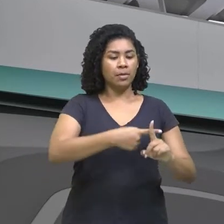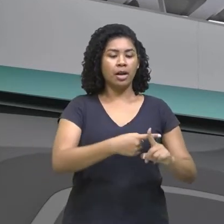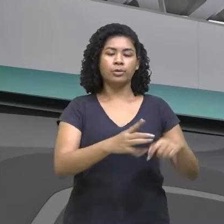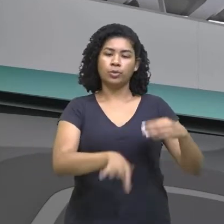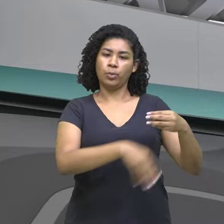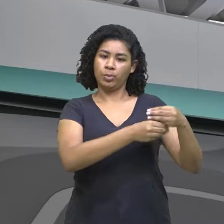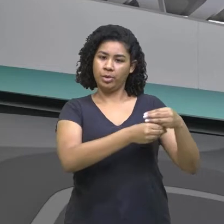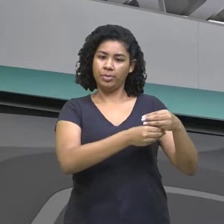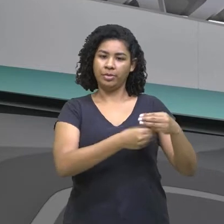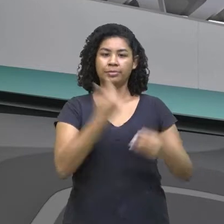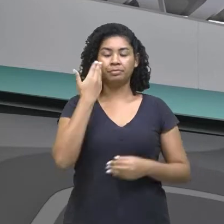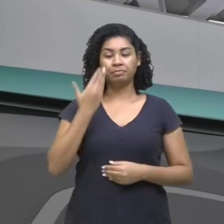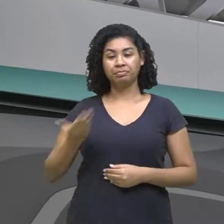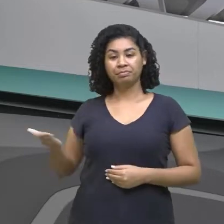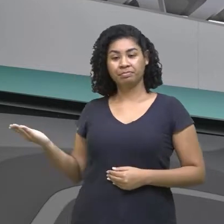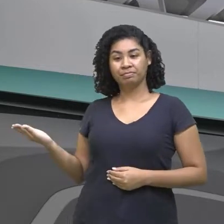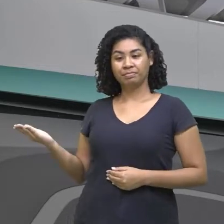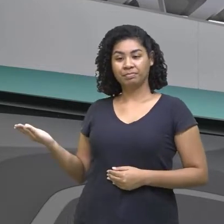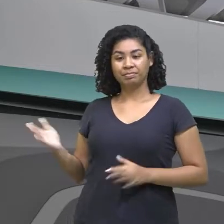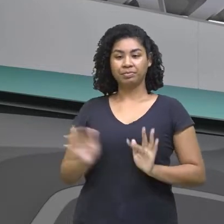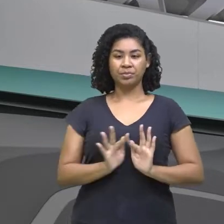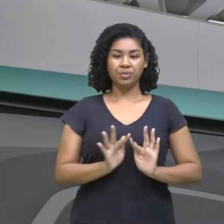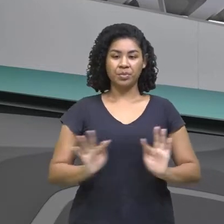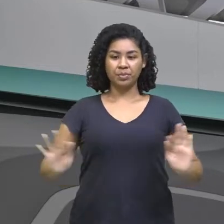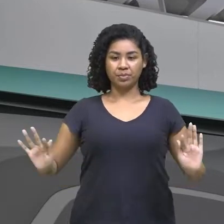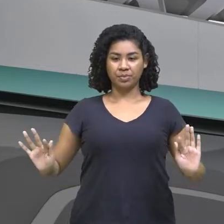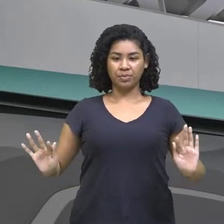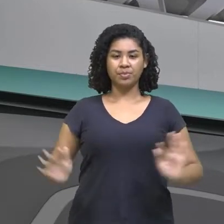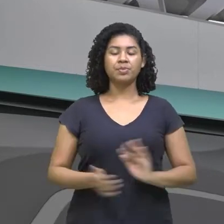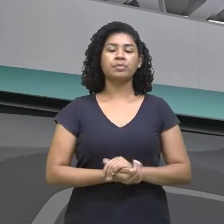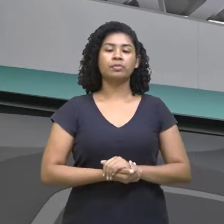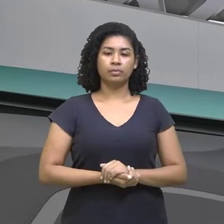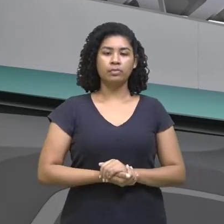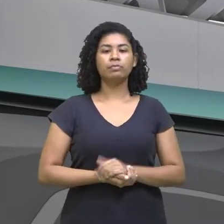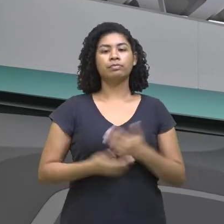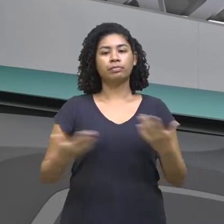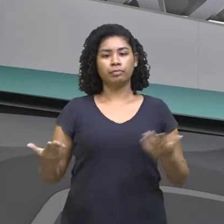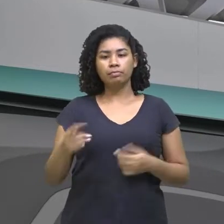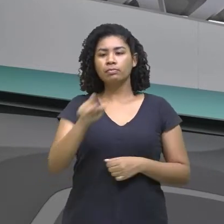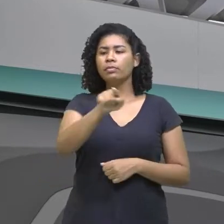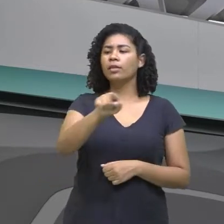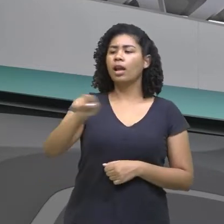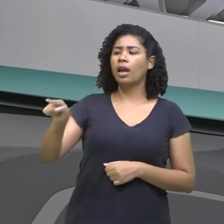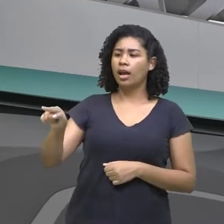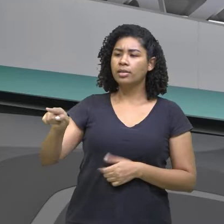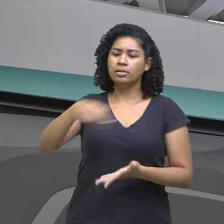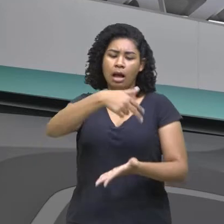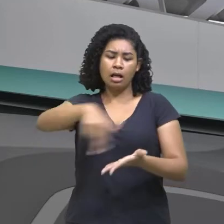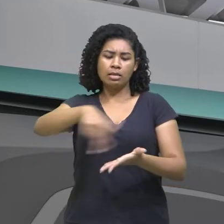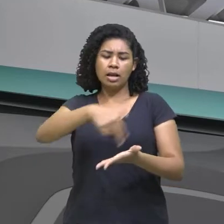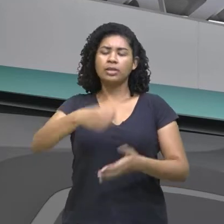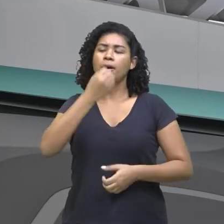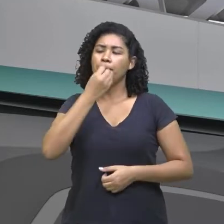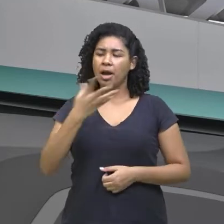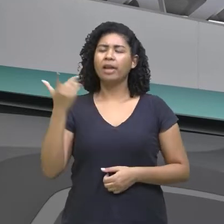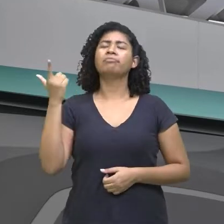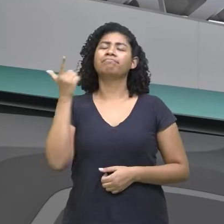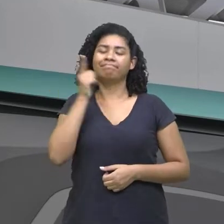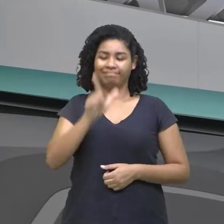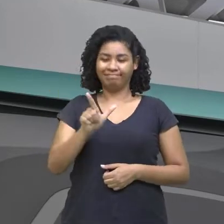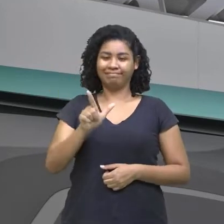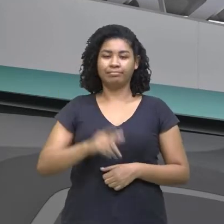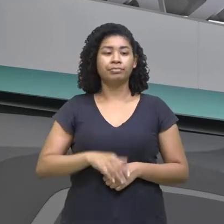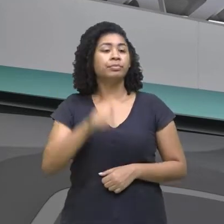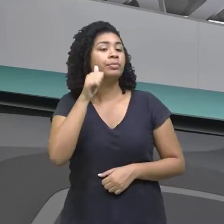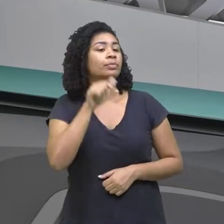caso aqui, a nossa palavra well, bem. Eles conseguem dançar bem. Ela consegue dançar bem. She